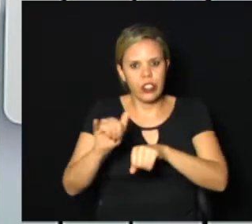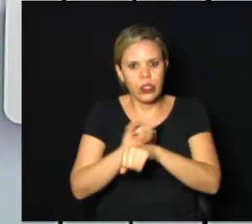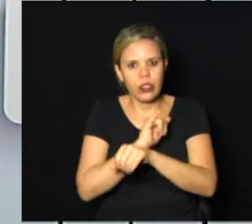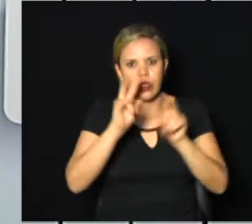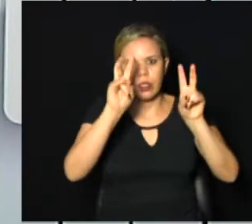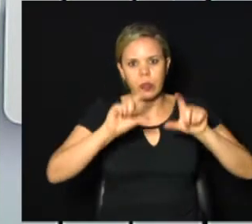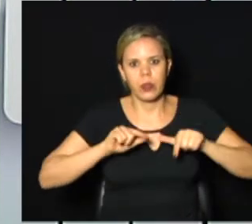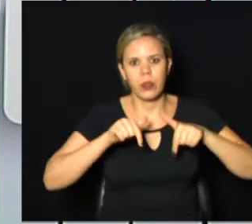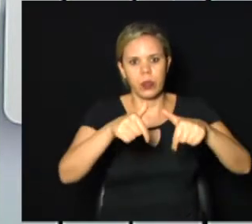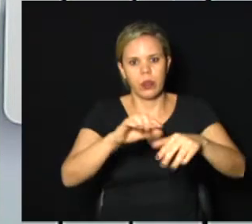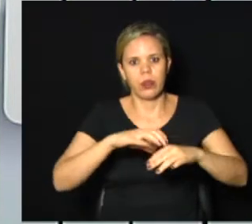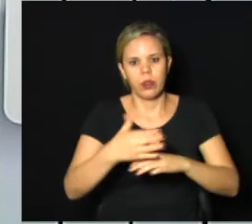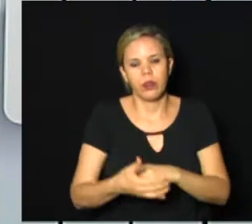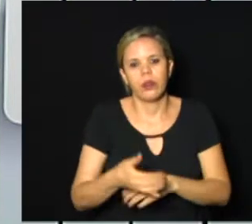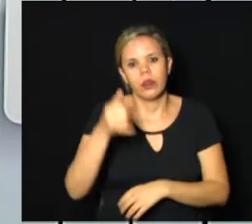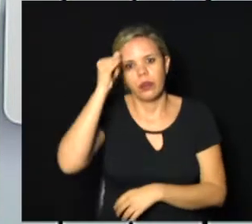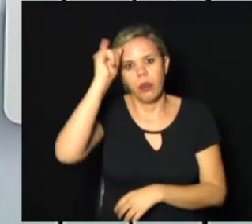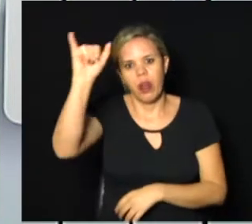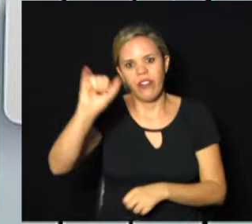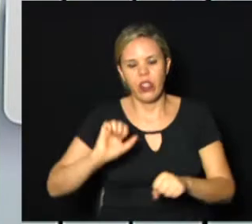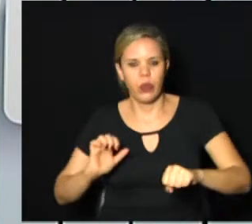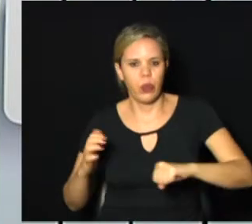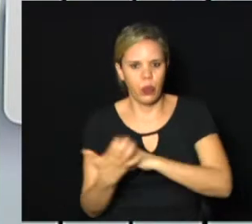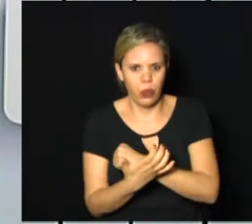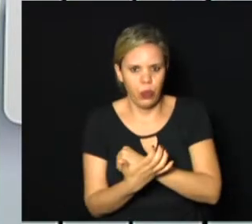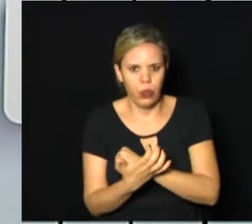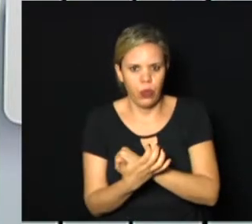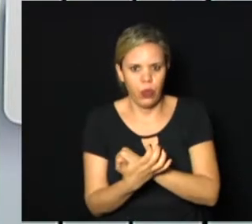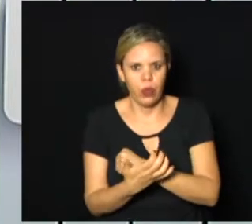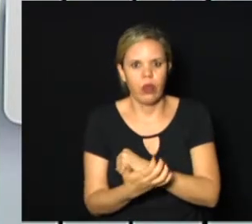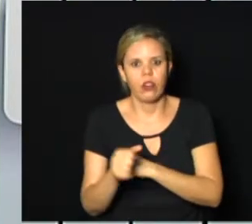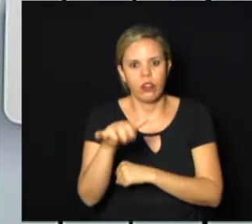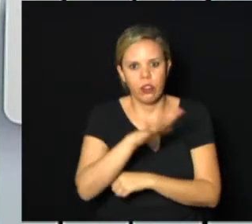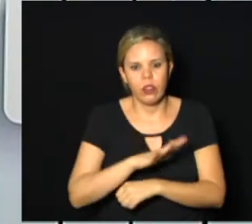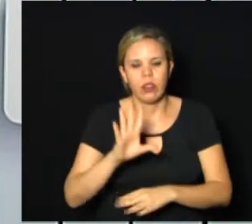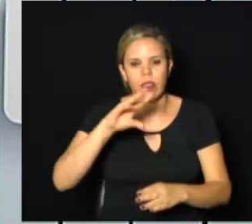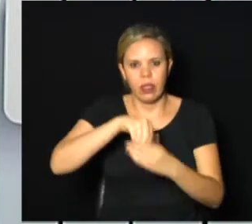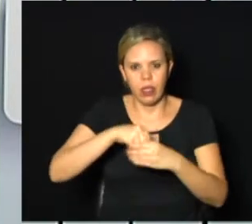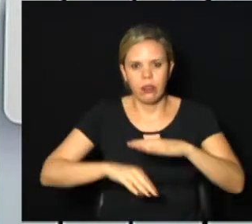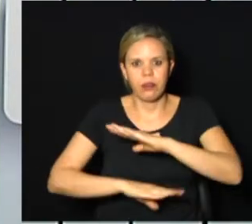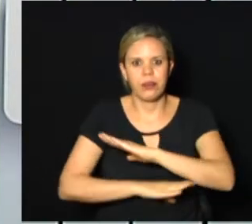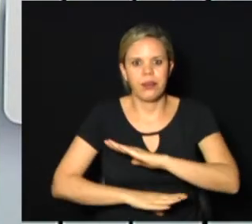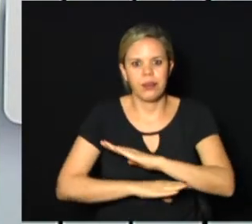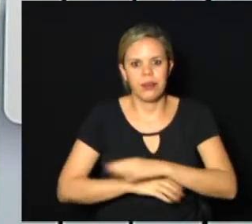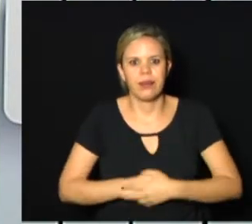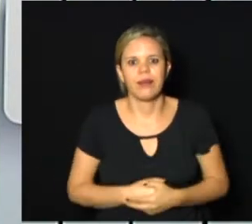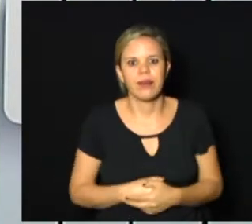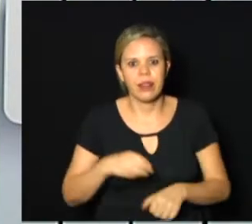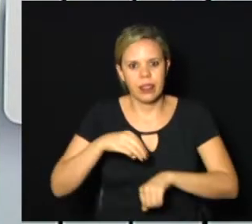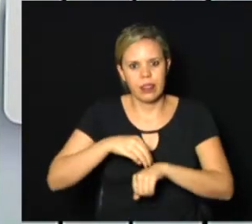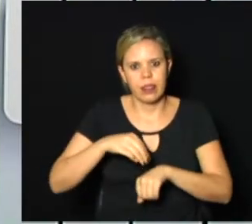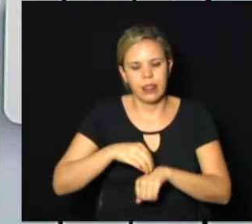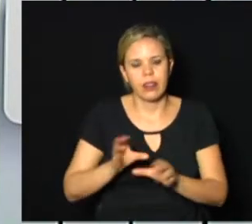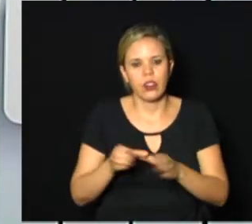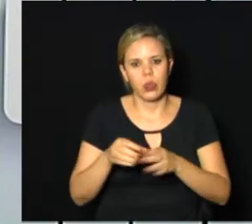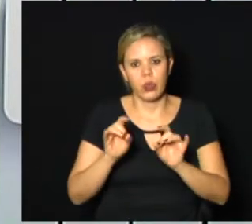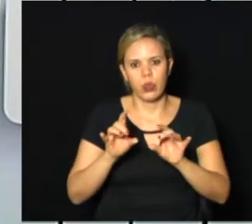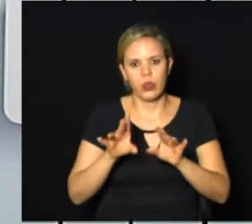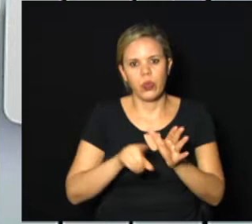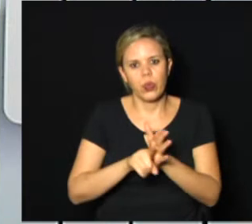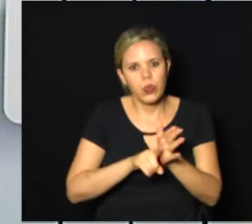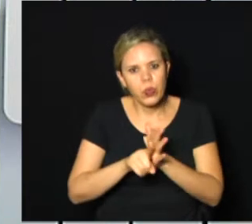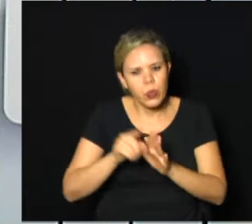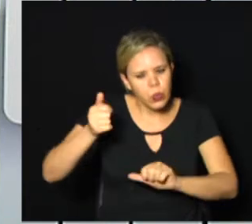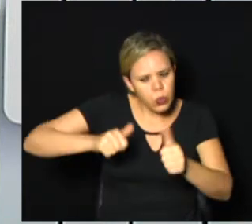e ações de prevenção ao coronavírus no âmbito do Poder Legislativo. É membro da Comissão Especial de Estudos